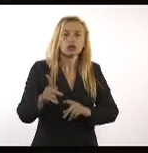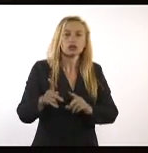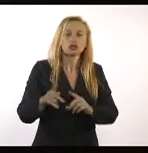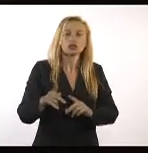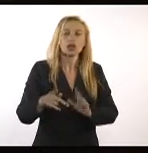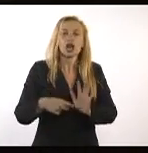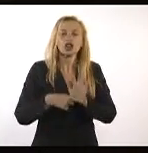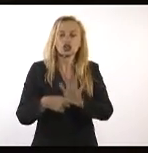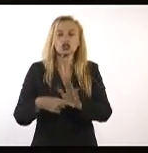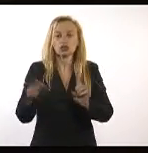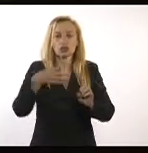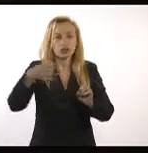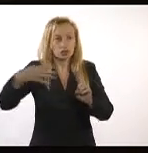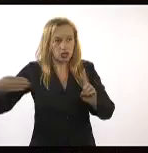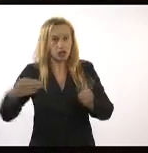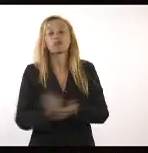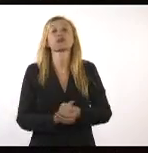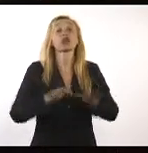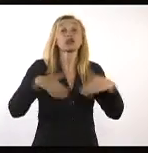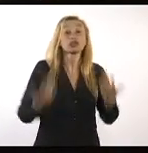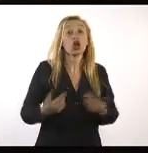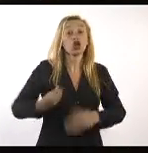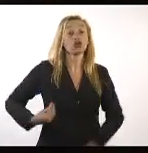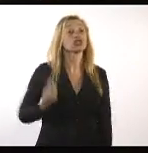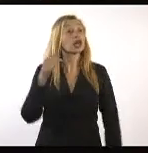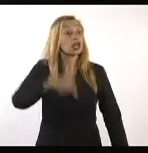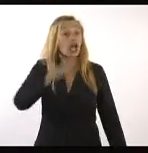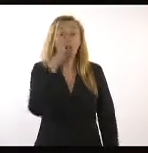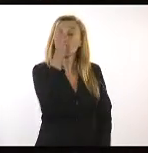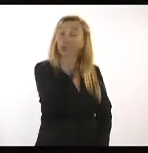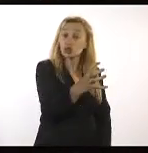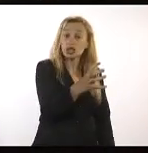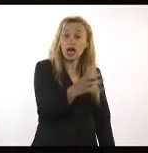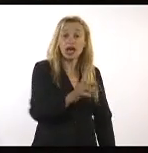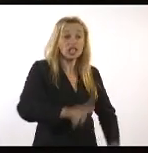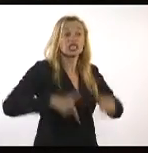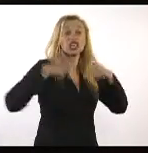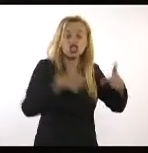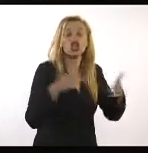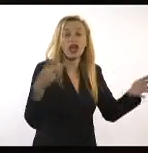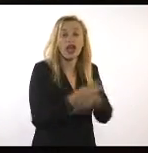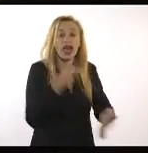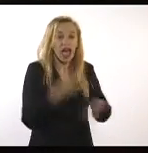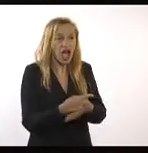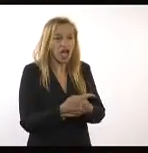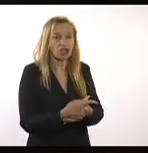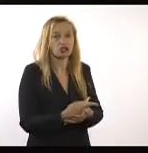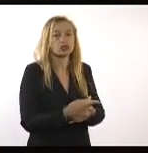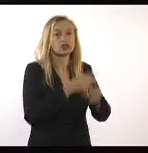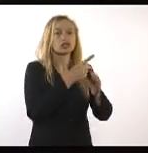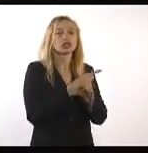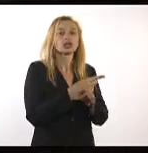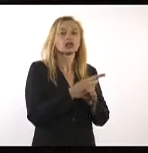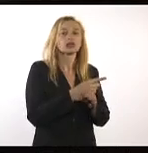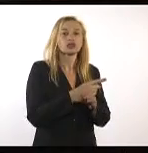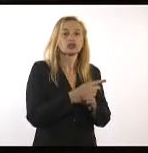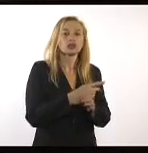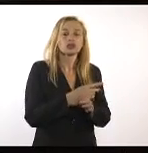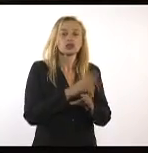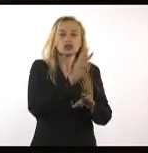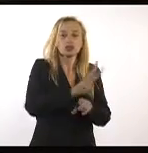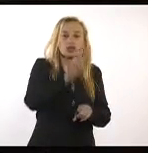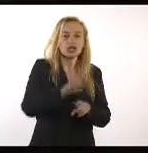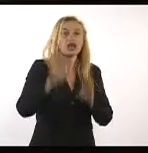lgbt bom então vem aqui denunciar essa atitude essa aberração to